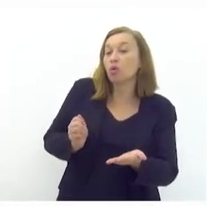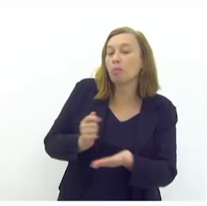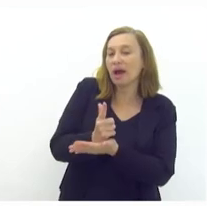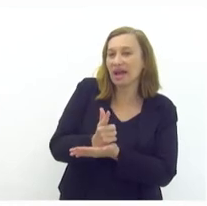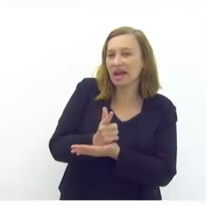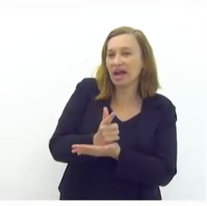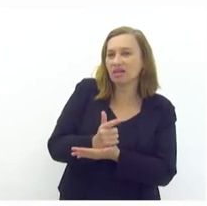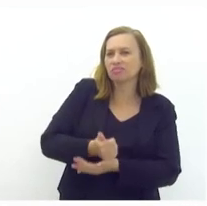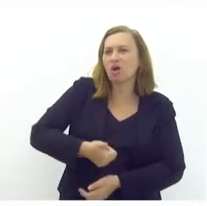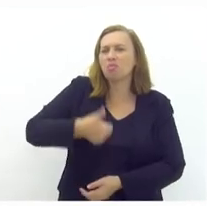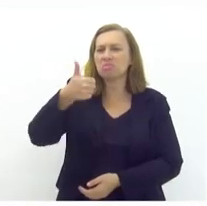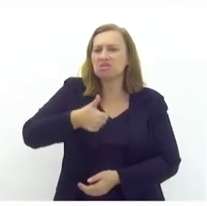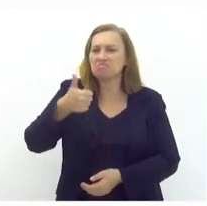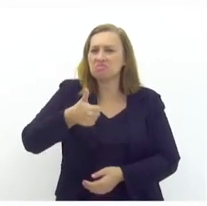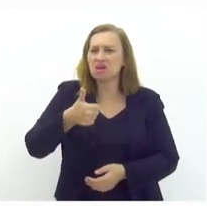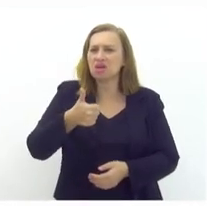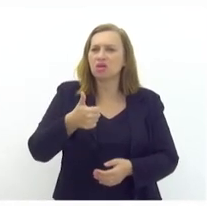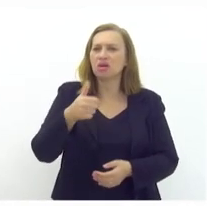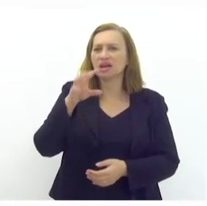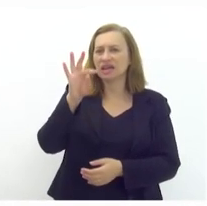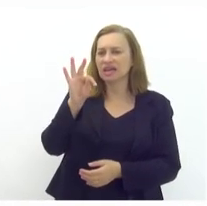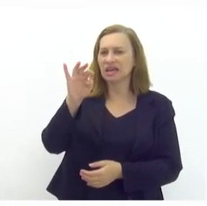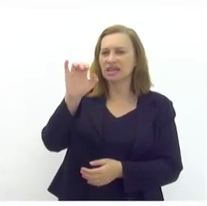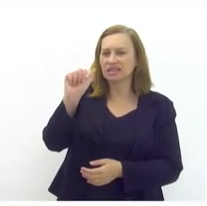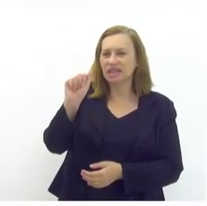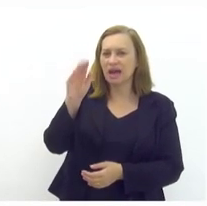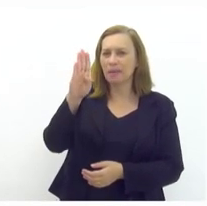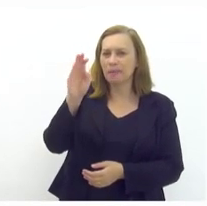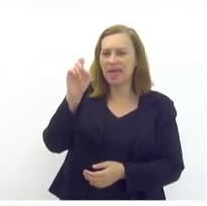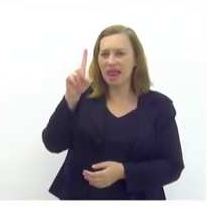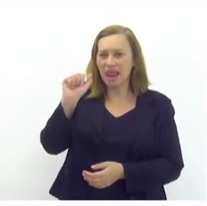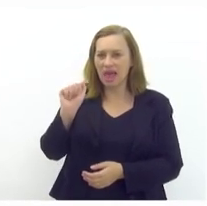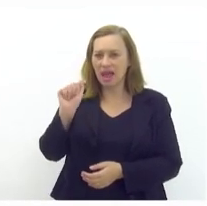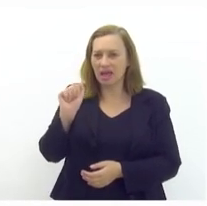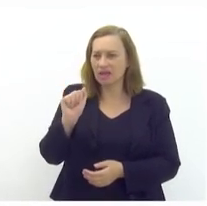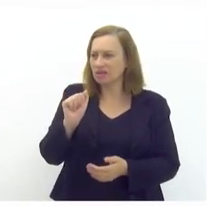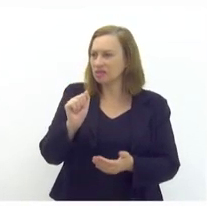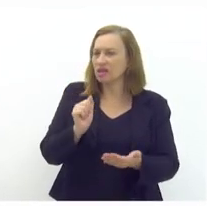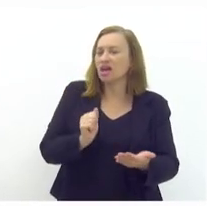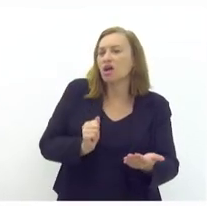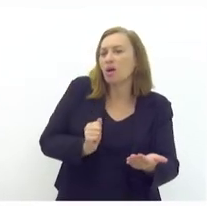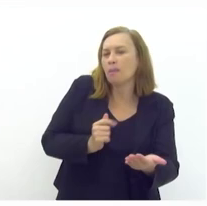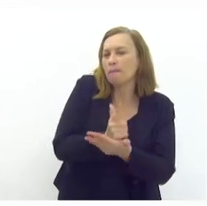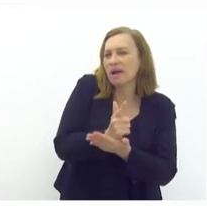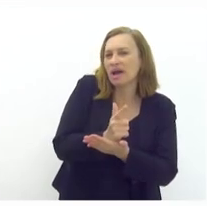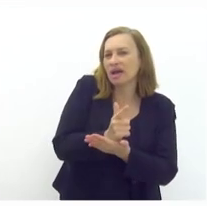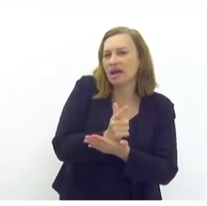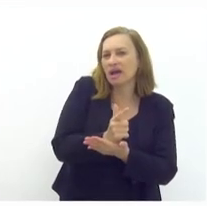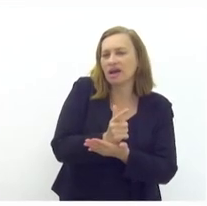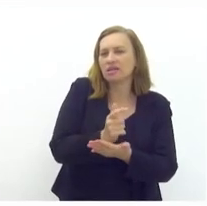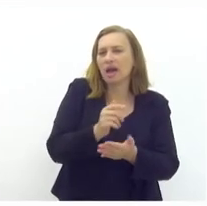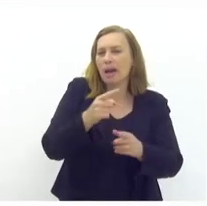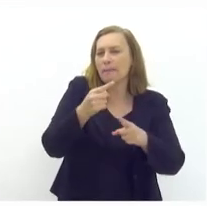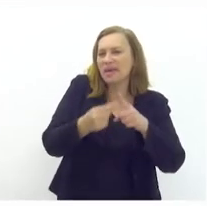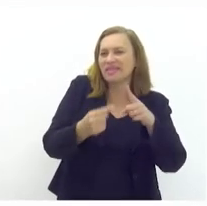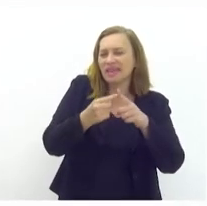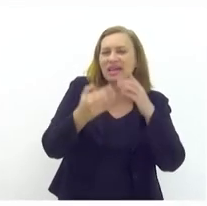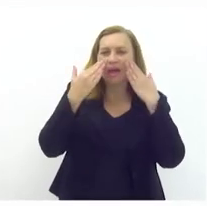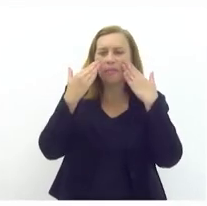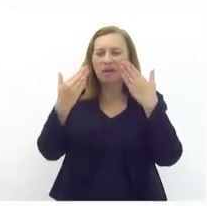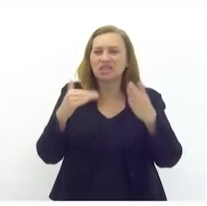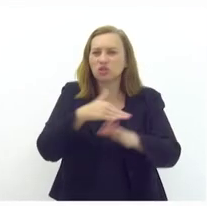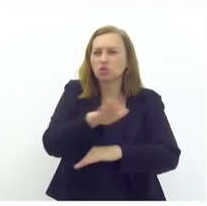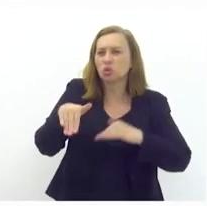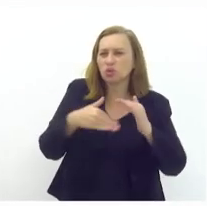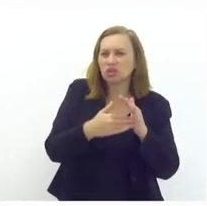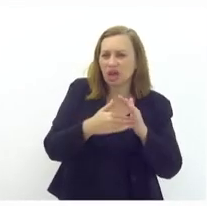a primeira tabela mostra que a tributação sobre o consumo representa quase a metade do